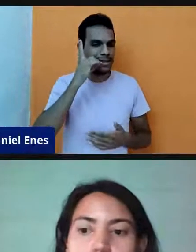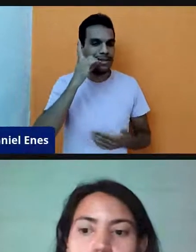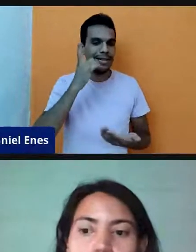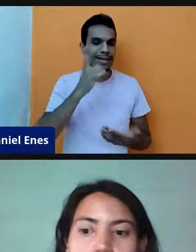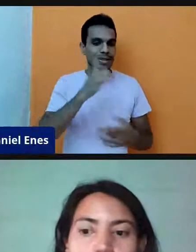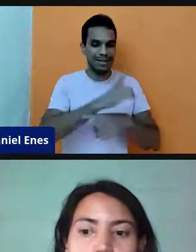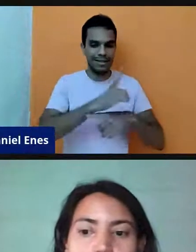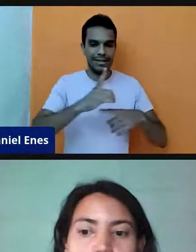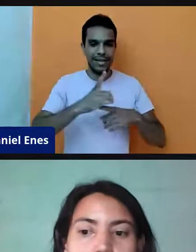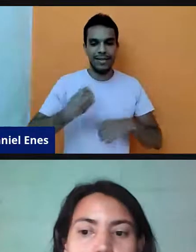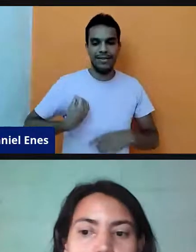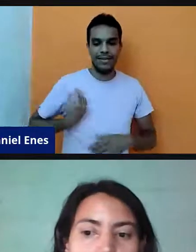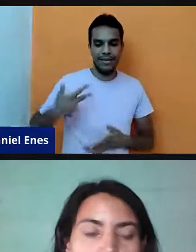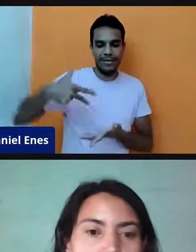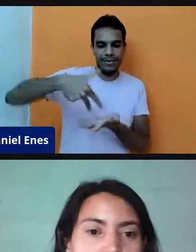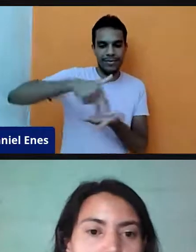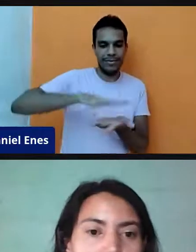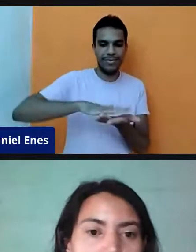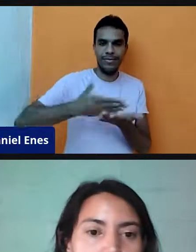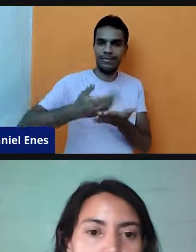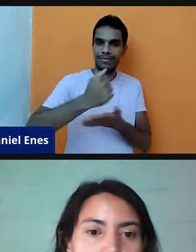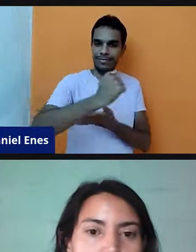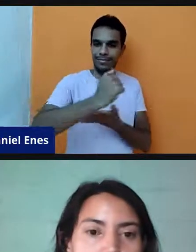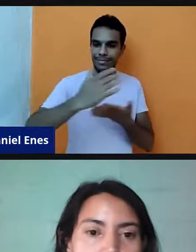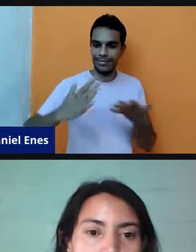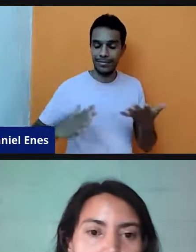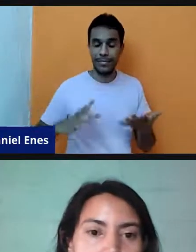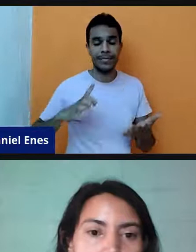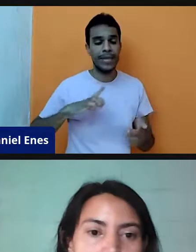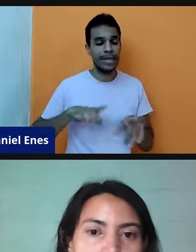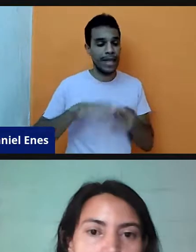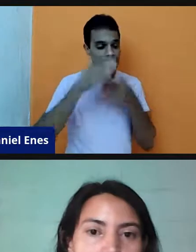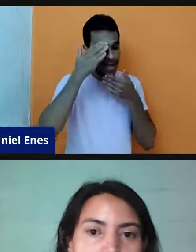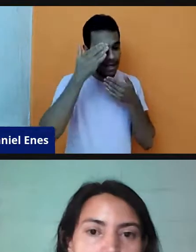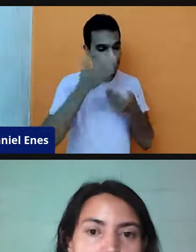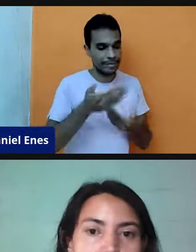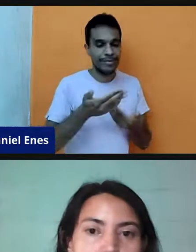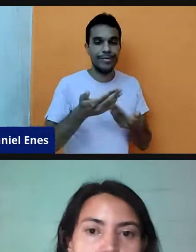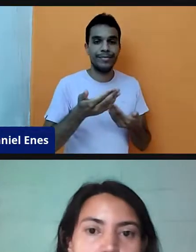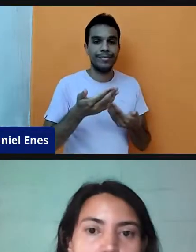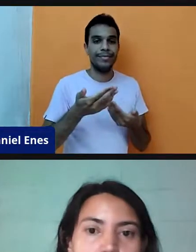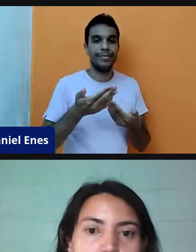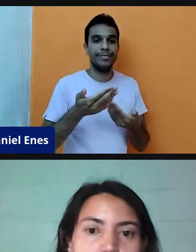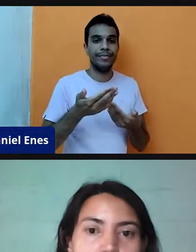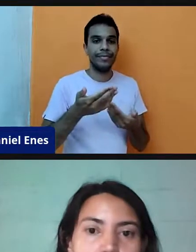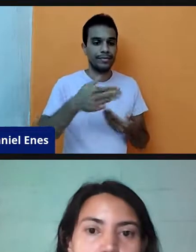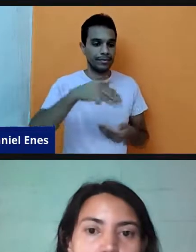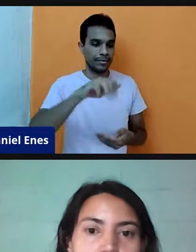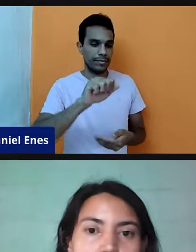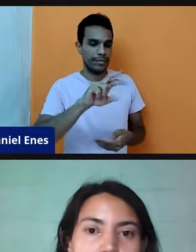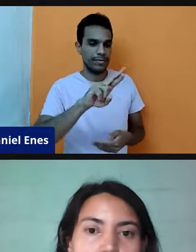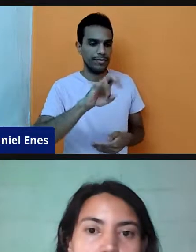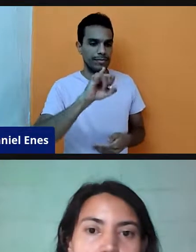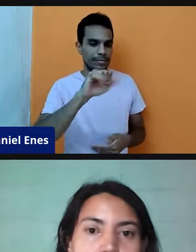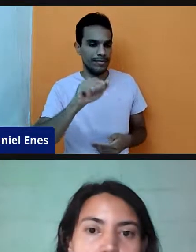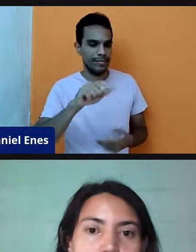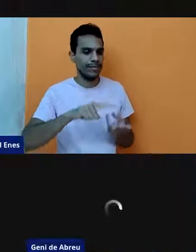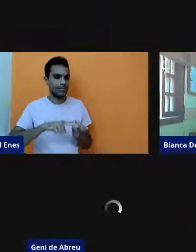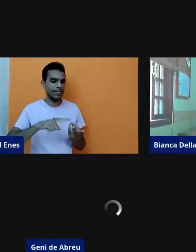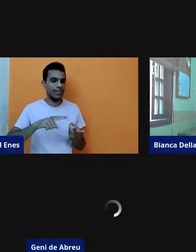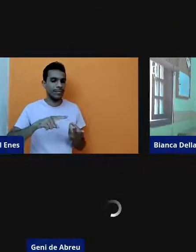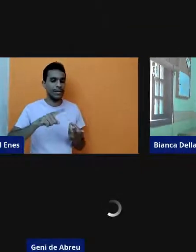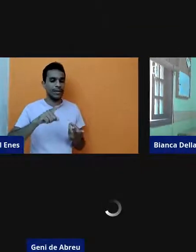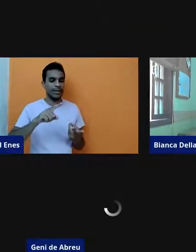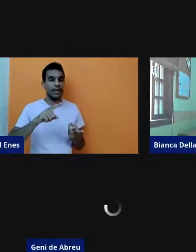pela presença do intérprete de Libras. E agradecer a Nadir Machado, Indiane Nascimento, Ana da Ré e